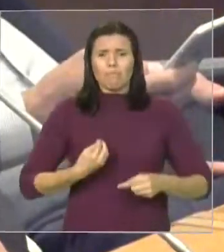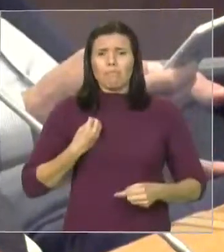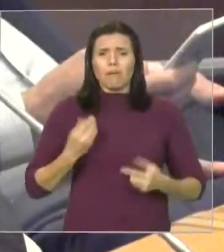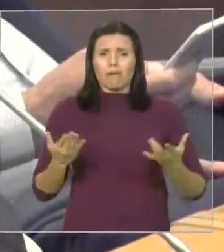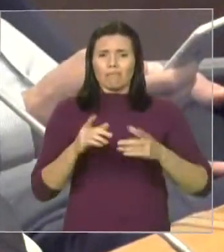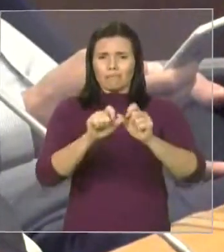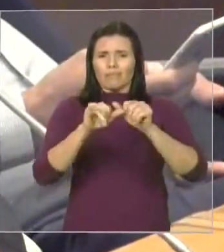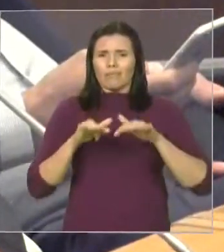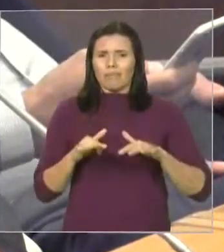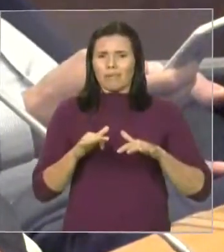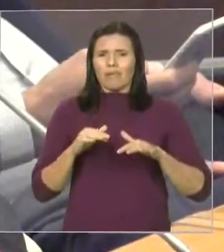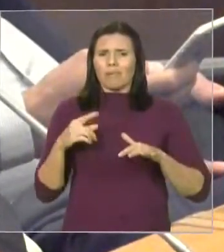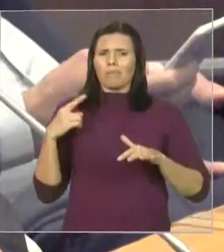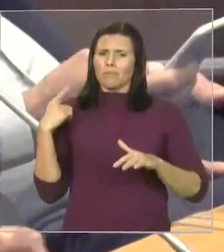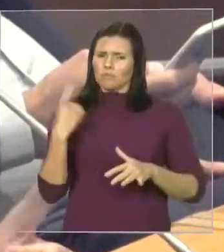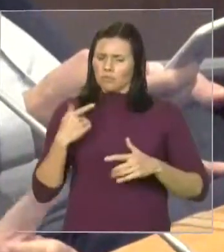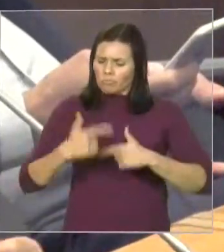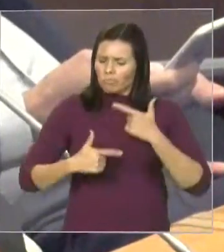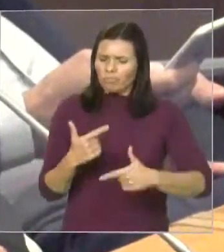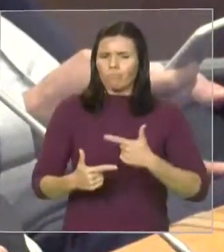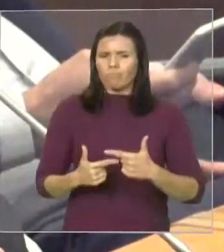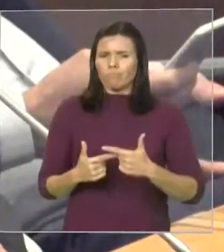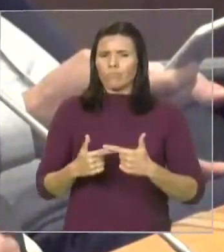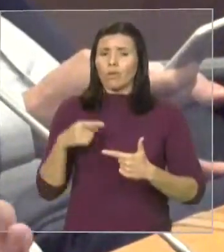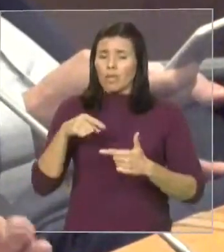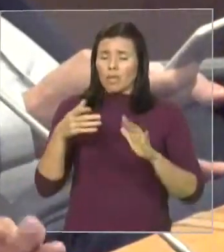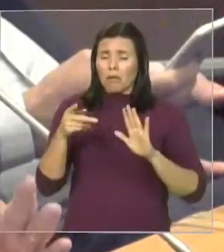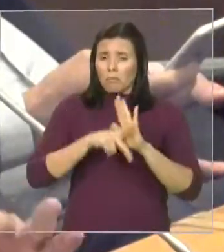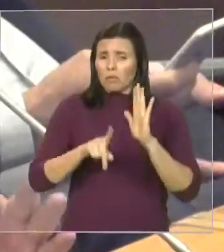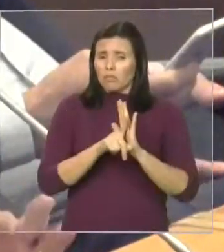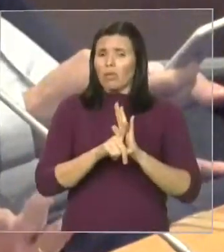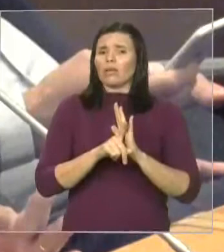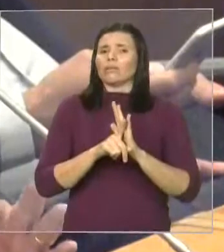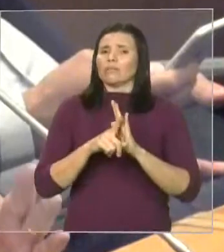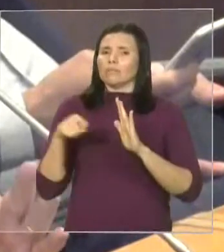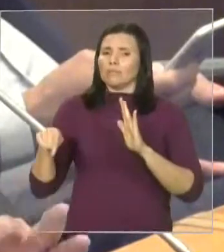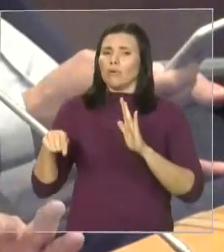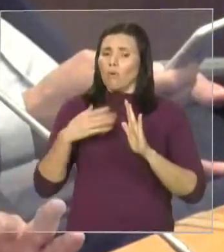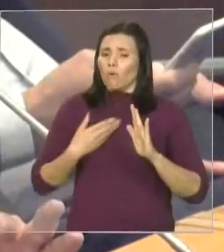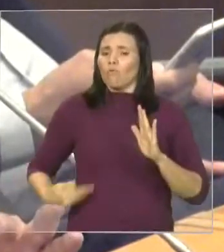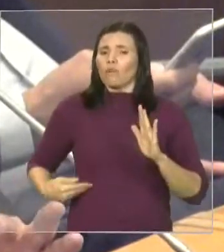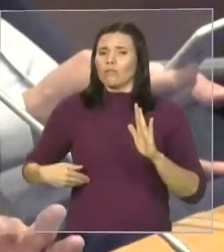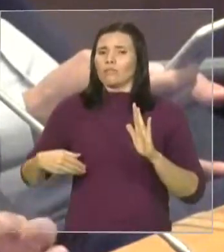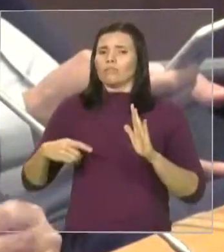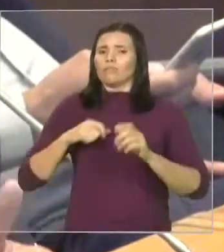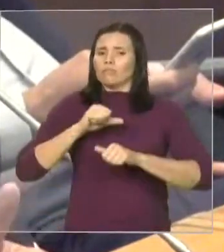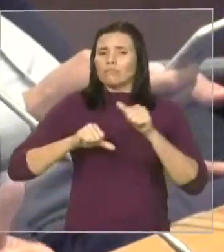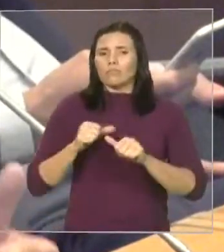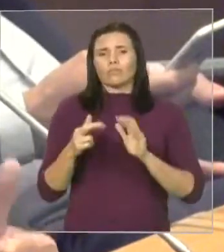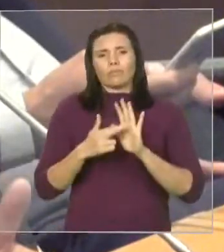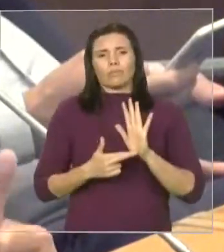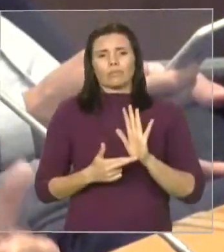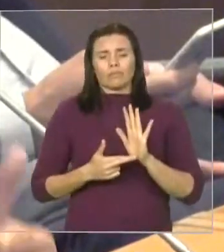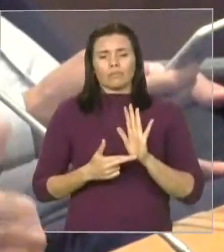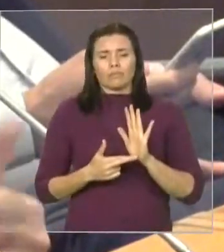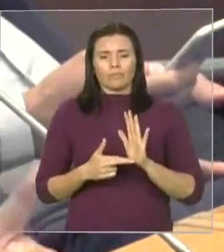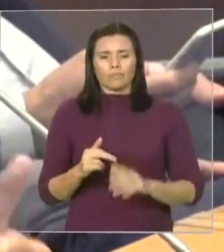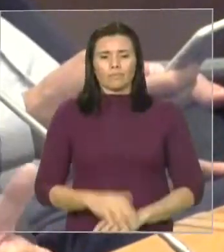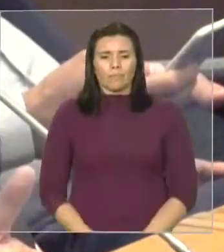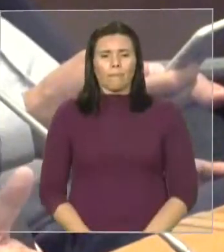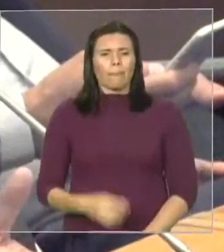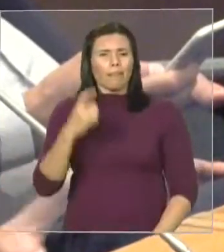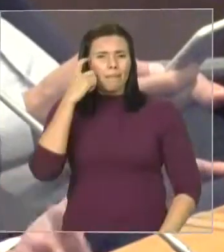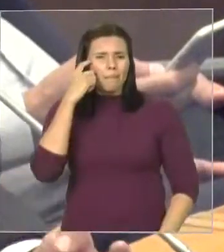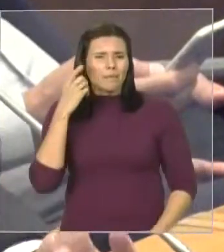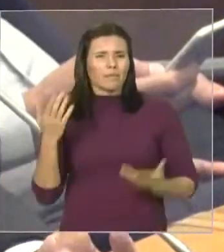a esse conselho universitário. O projeto que veio do Executivo é um projeto totalmente equivocado. Imagine a composição de um